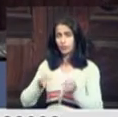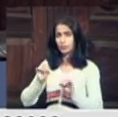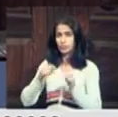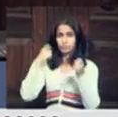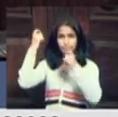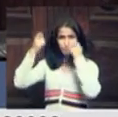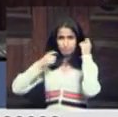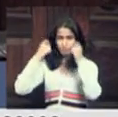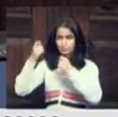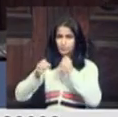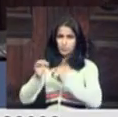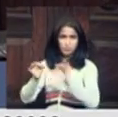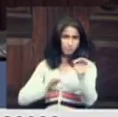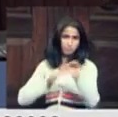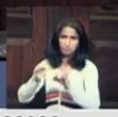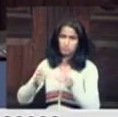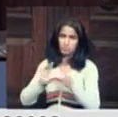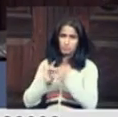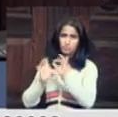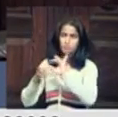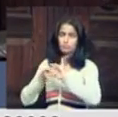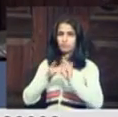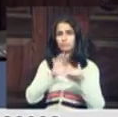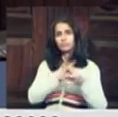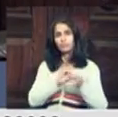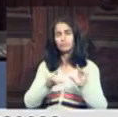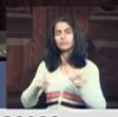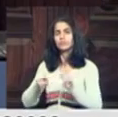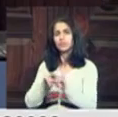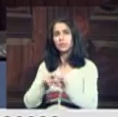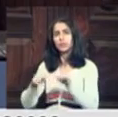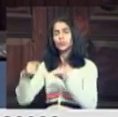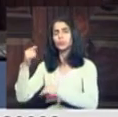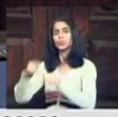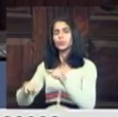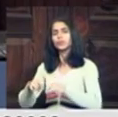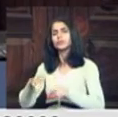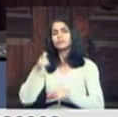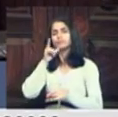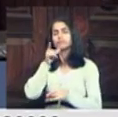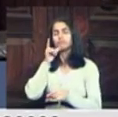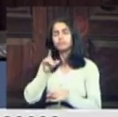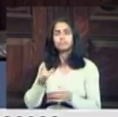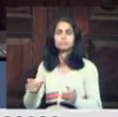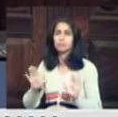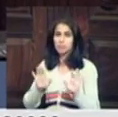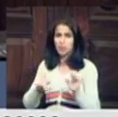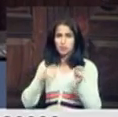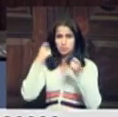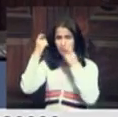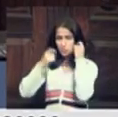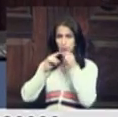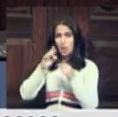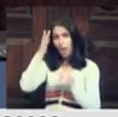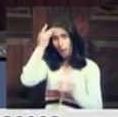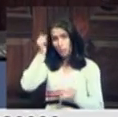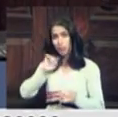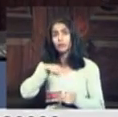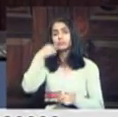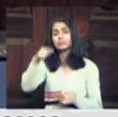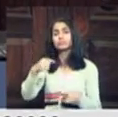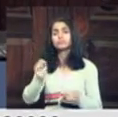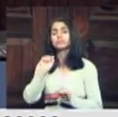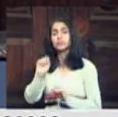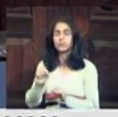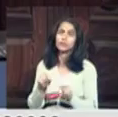eventuais benefícios políticos da organização desses jogos. E não se preocupou com o dia seguinte. Isso se